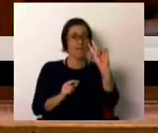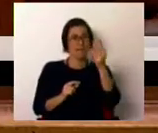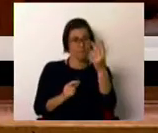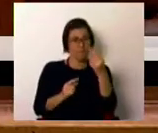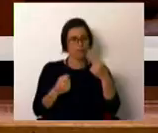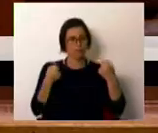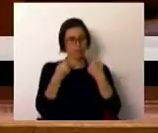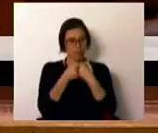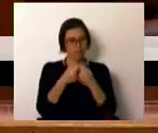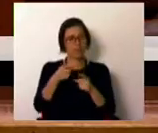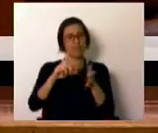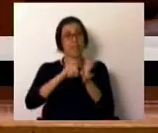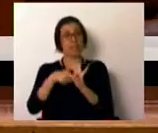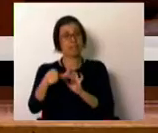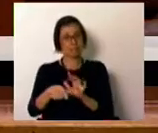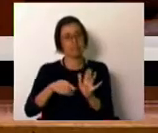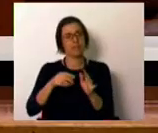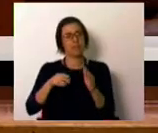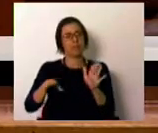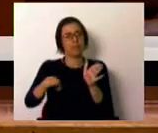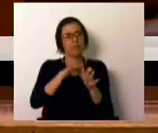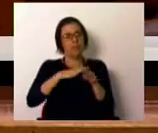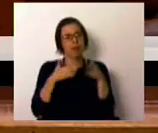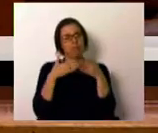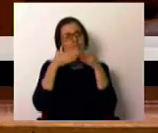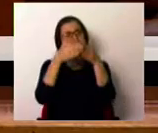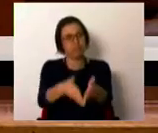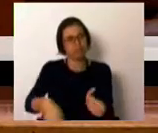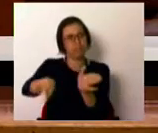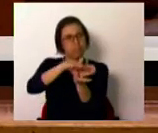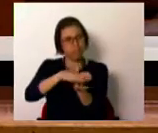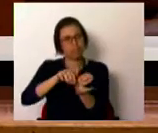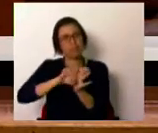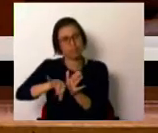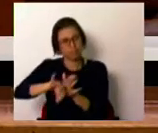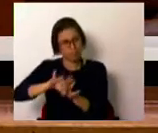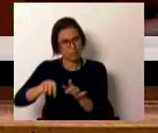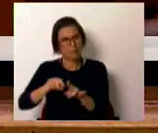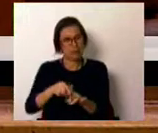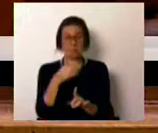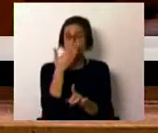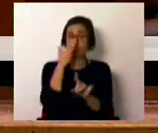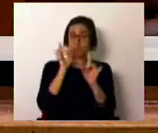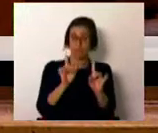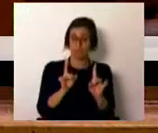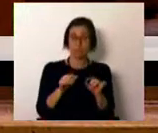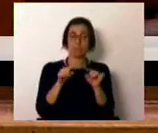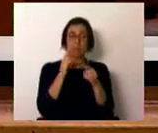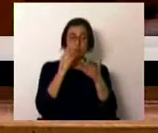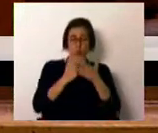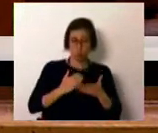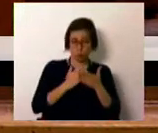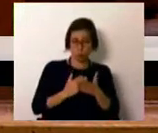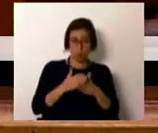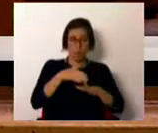que colidem com o projeto das dragagens do estuário do Sado. Ou seja, ao que parece, uma parte desse estudo